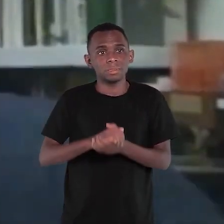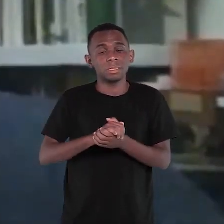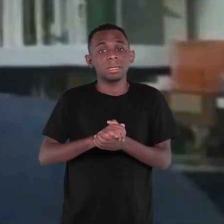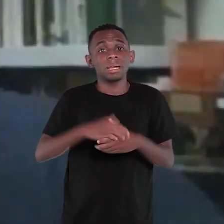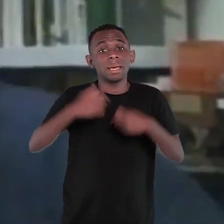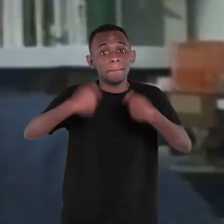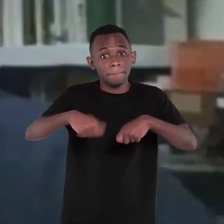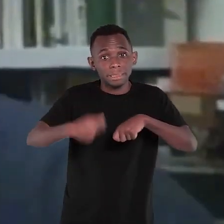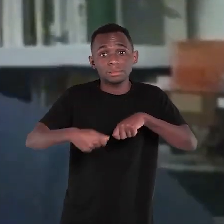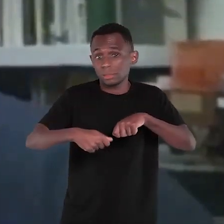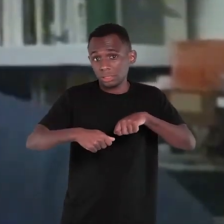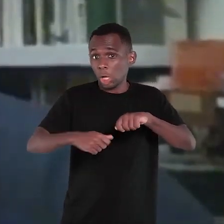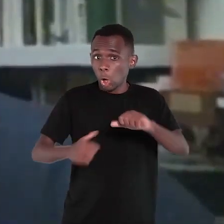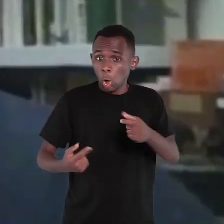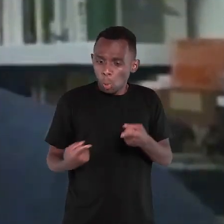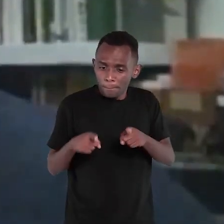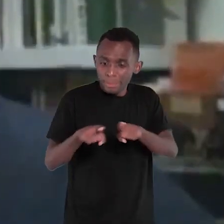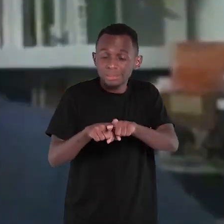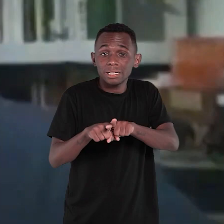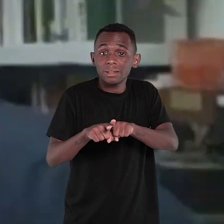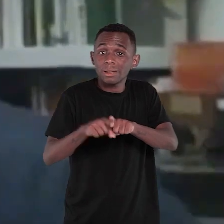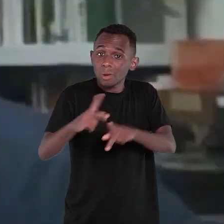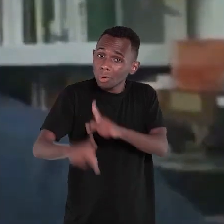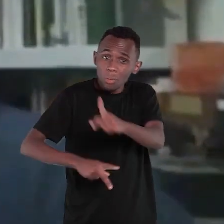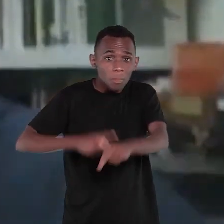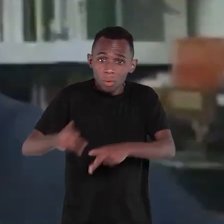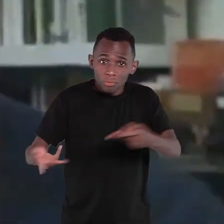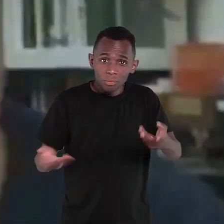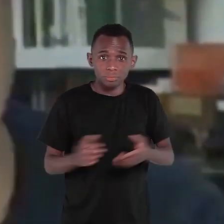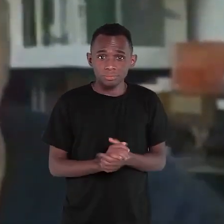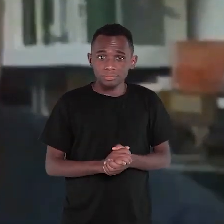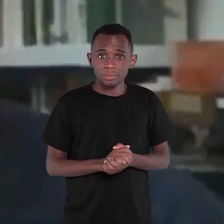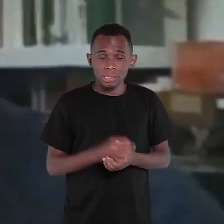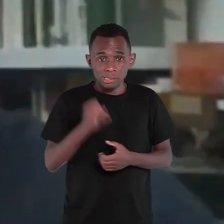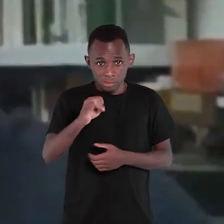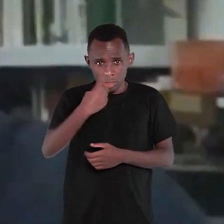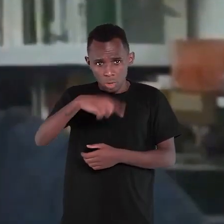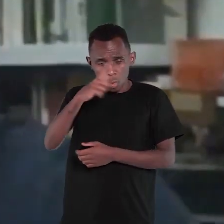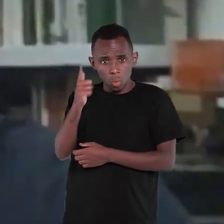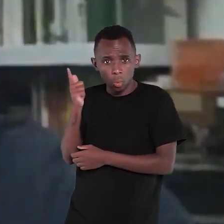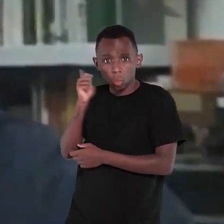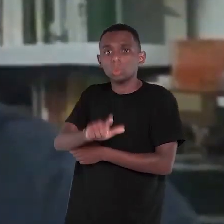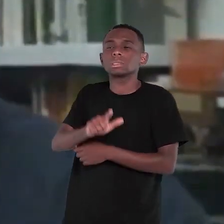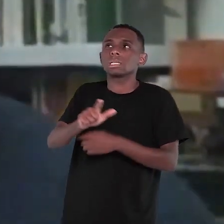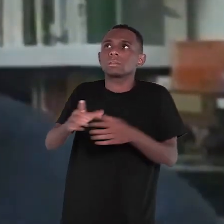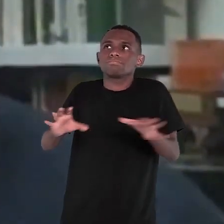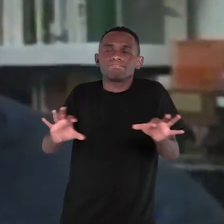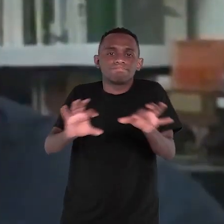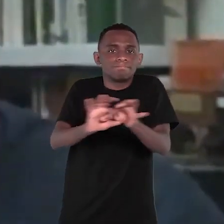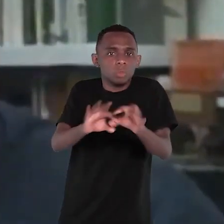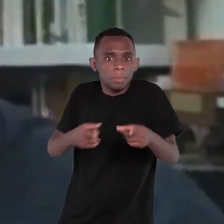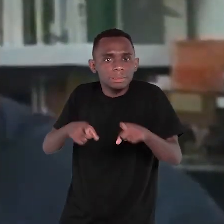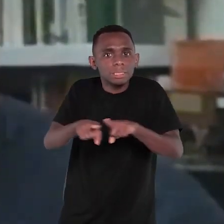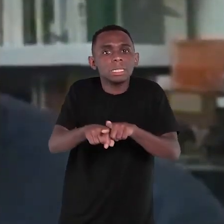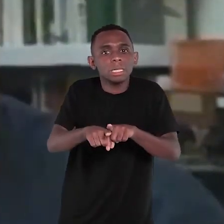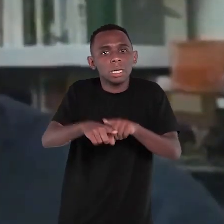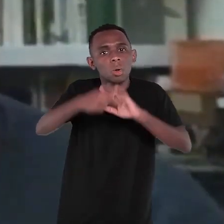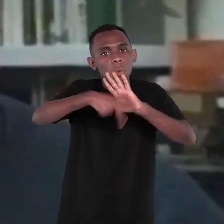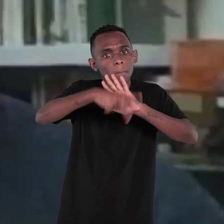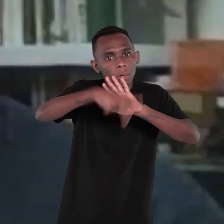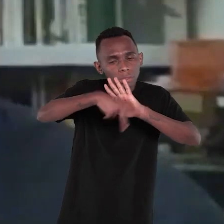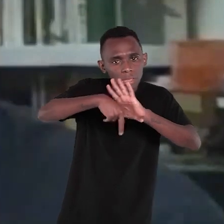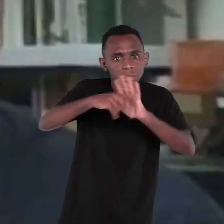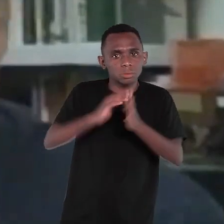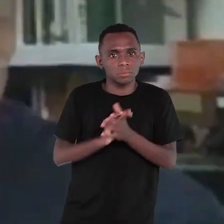biblioteca pública é que ele seja montado com o público. Quer dizer, se a gente consegue envolver no